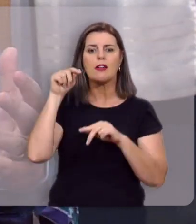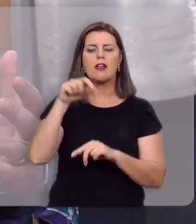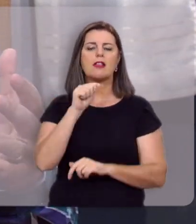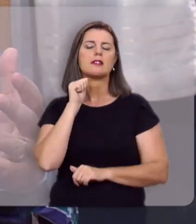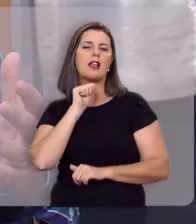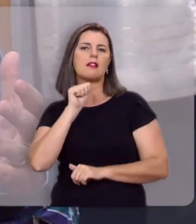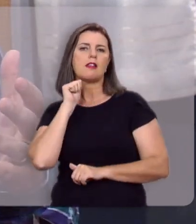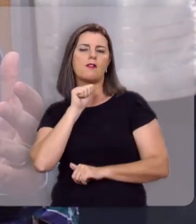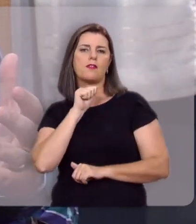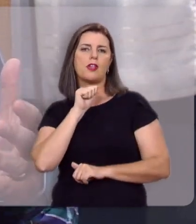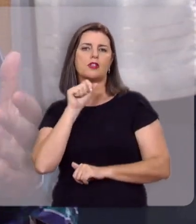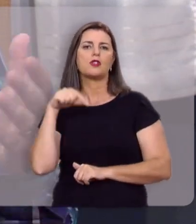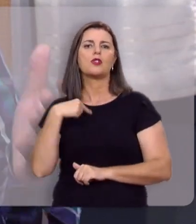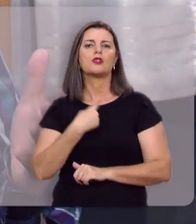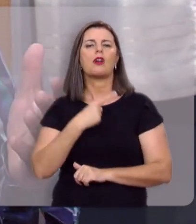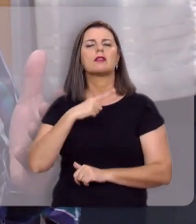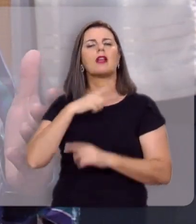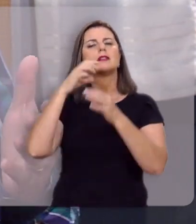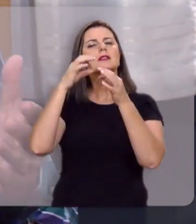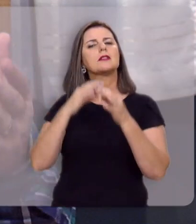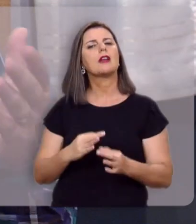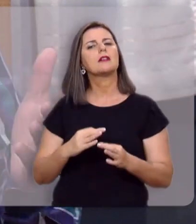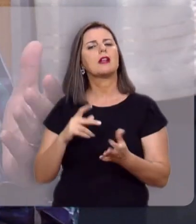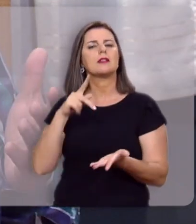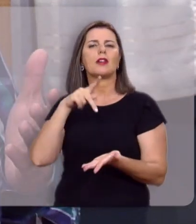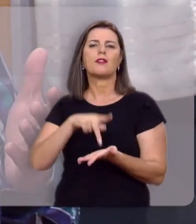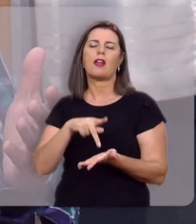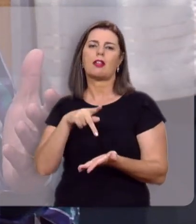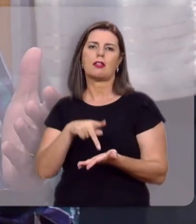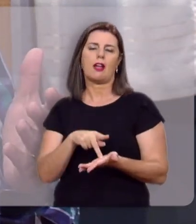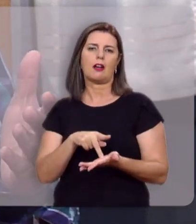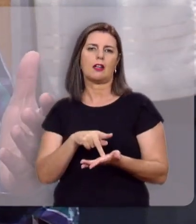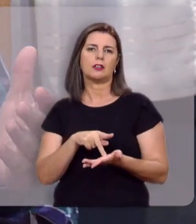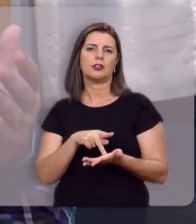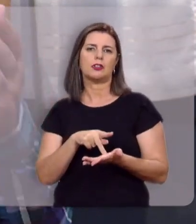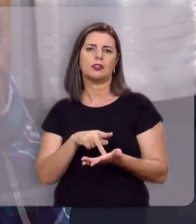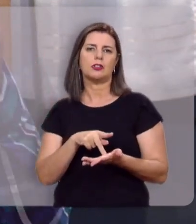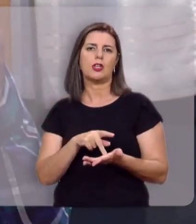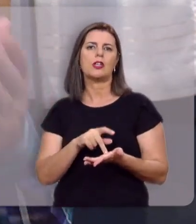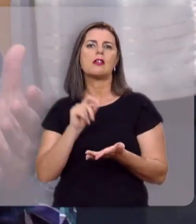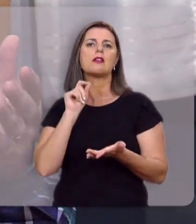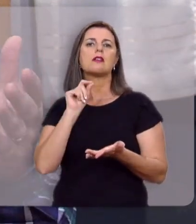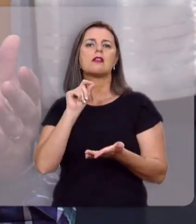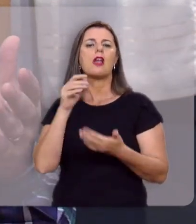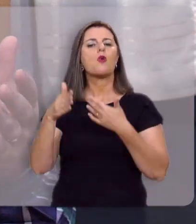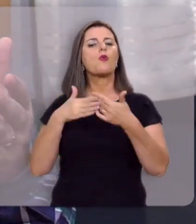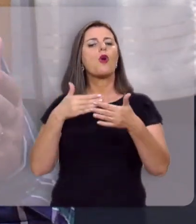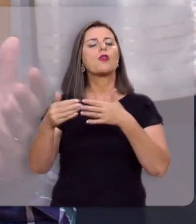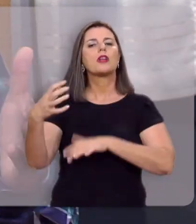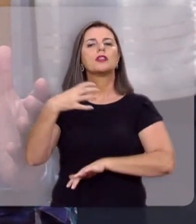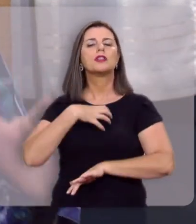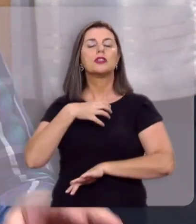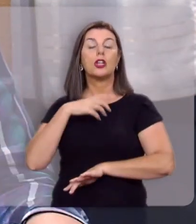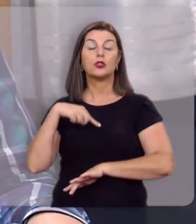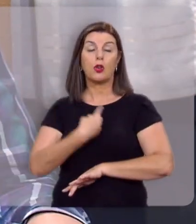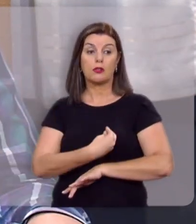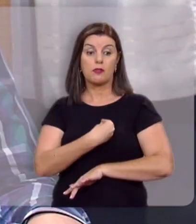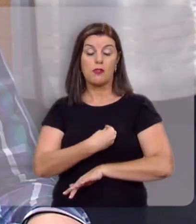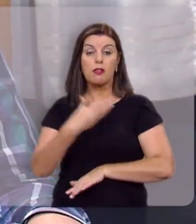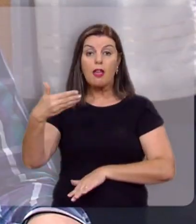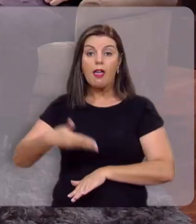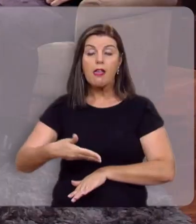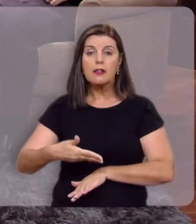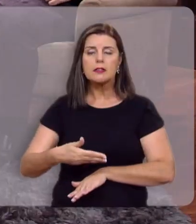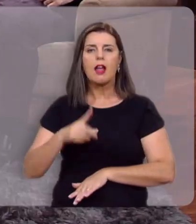grande sacrifício, nós temos a plena certeza, não é verdade, meu amigo reverendo Rodrigo, que seja qual for a situação que nós enfrentarmos